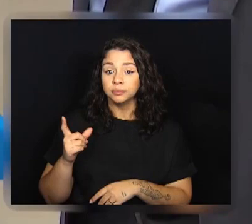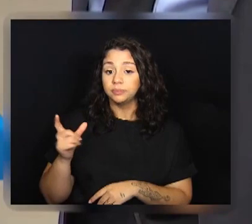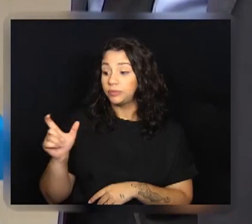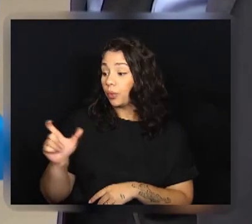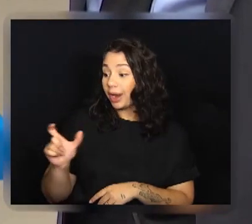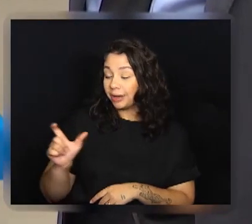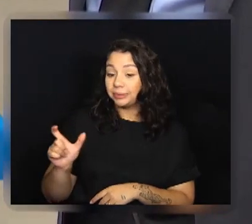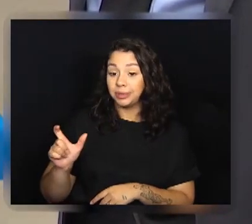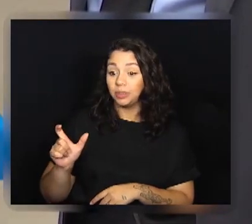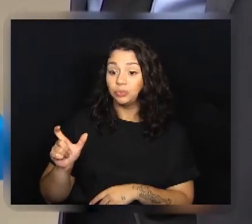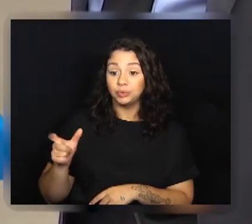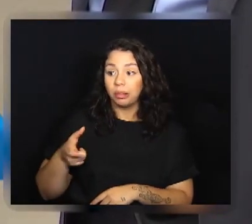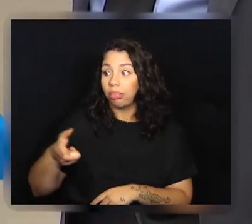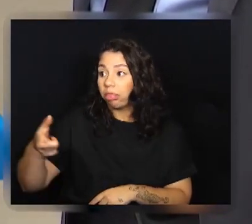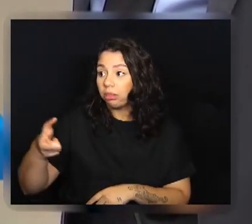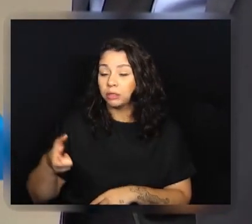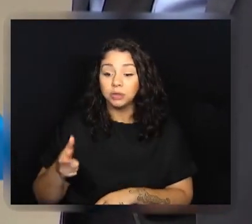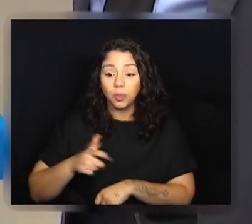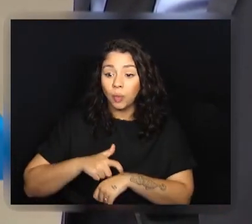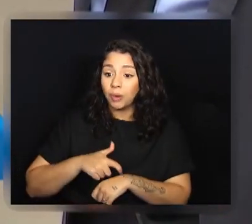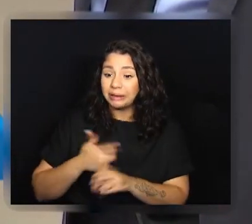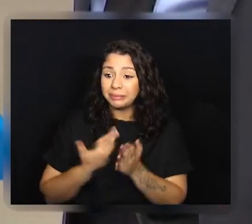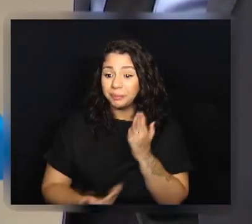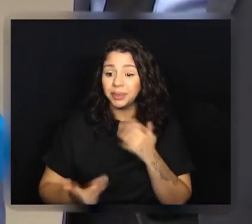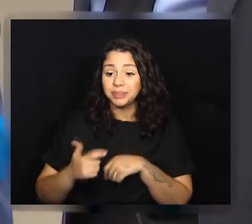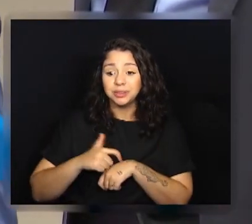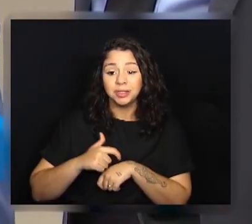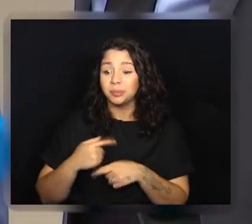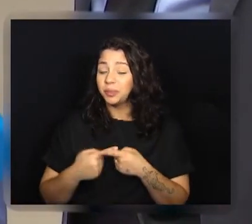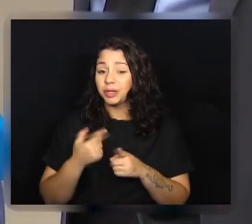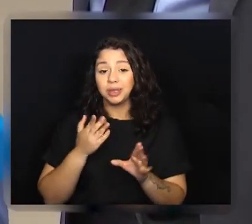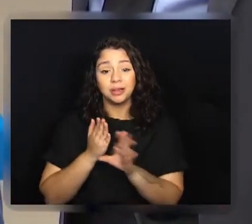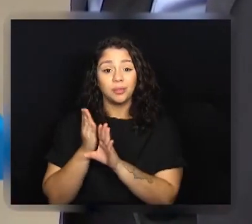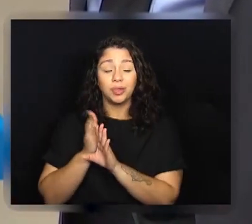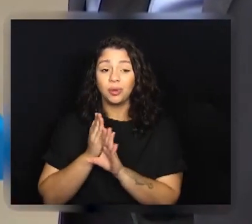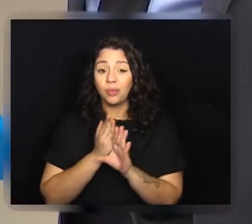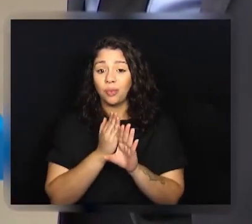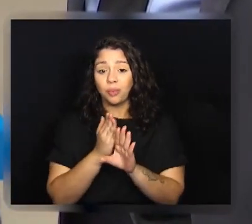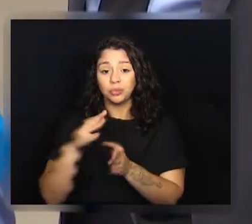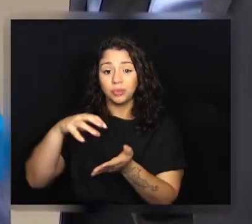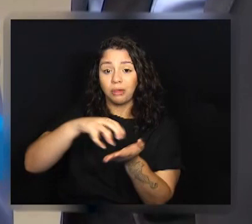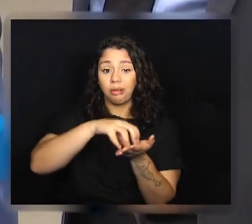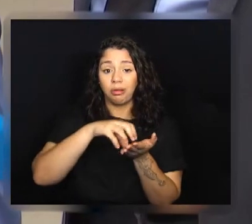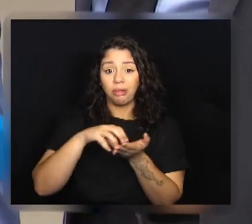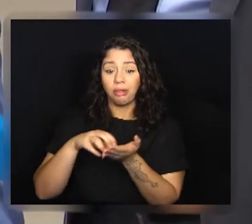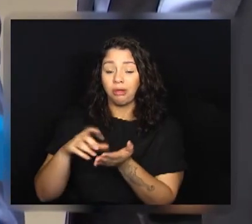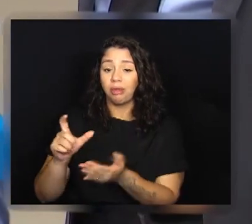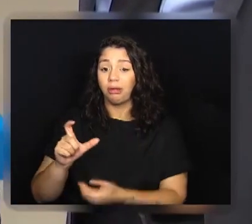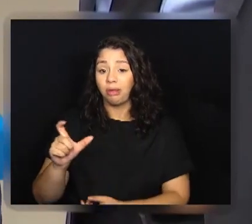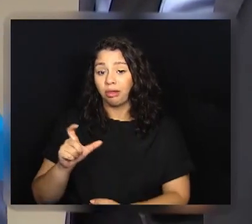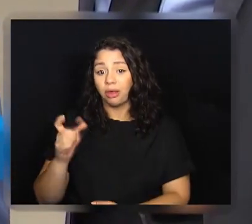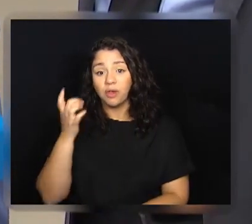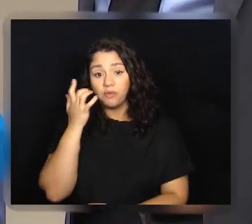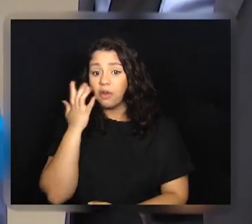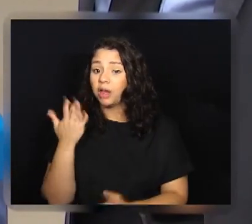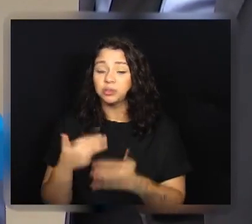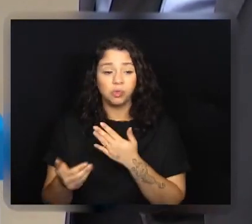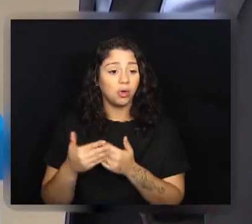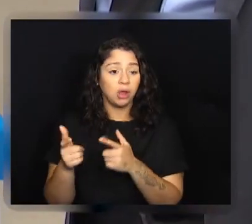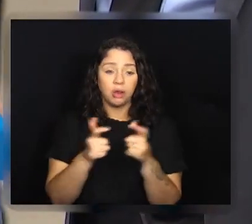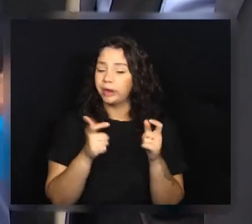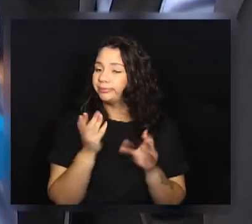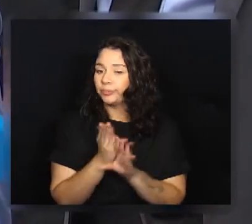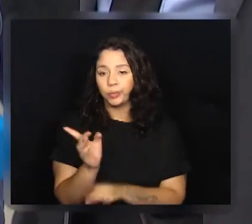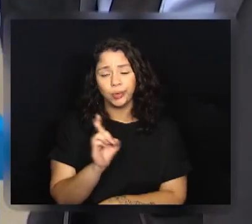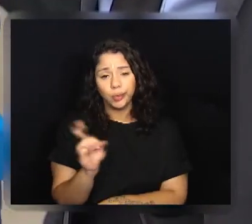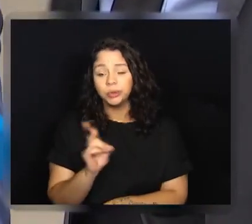cartão ali, ele perde muito horário, tempo, porque a gente não encontra postos de recarga assim em qualquer local. Então,